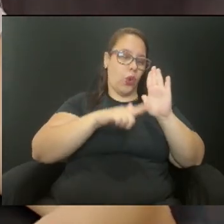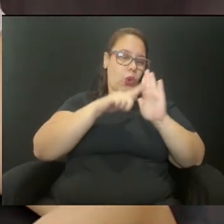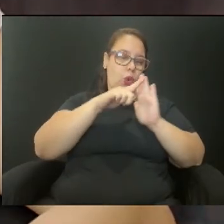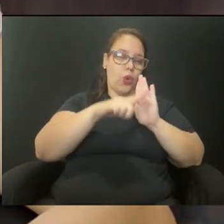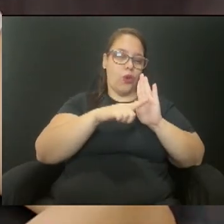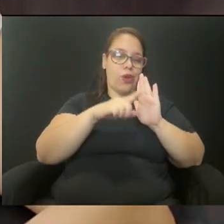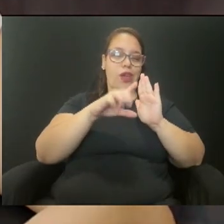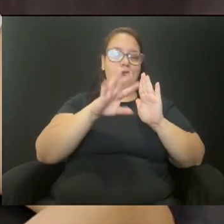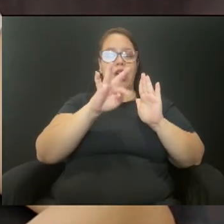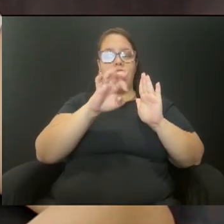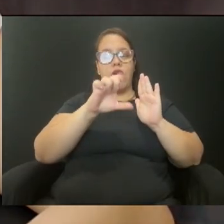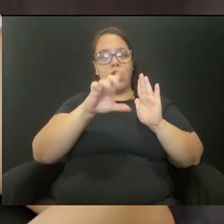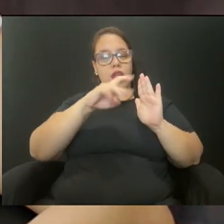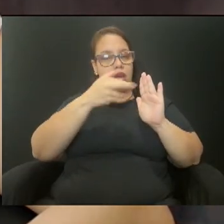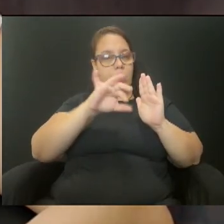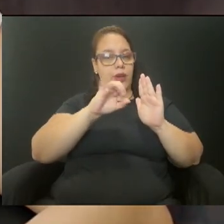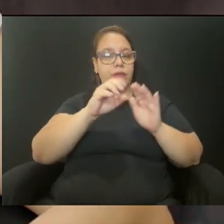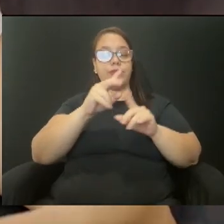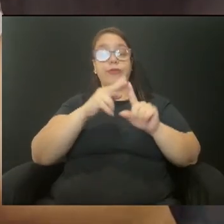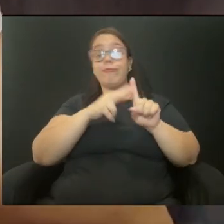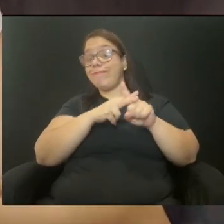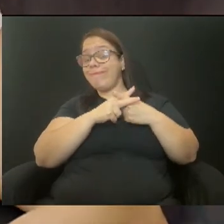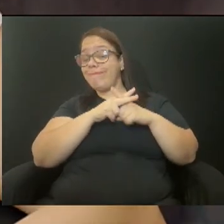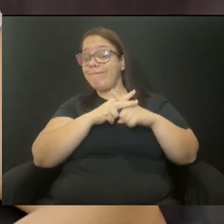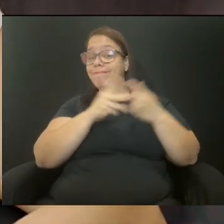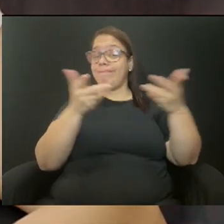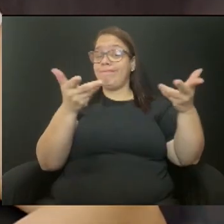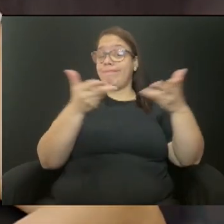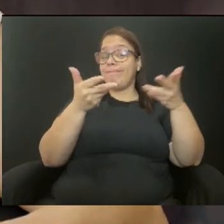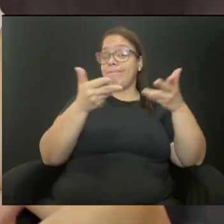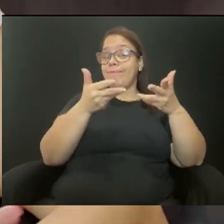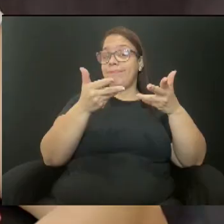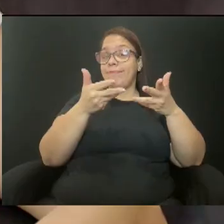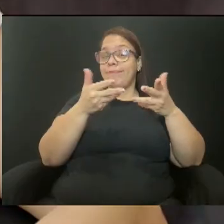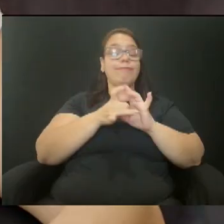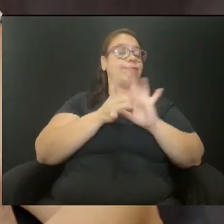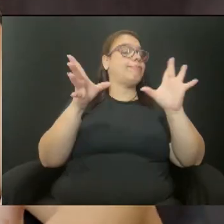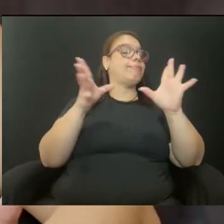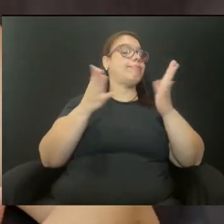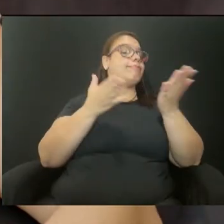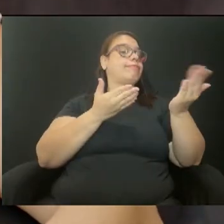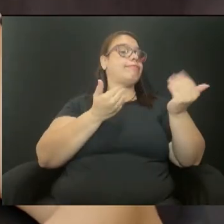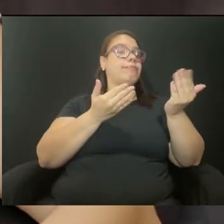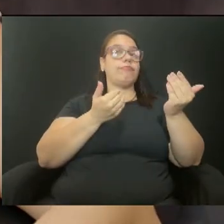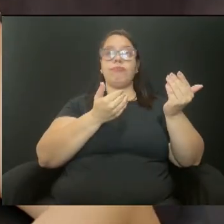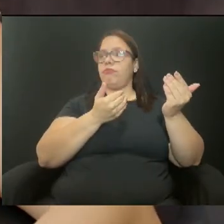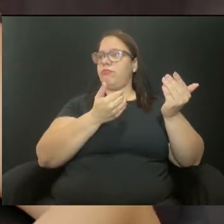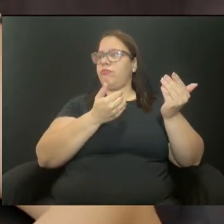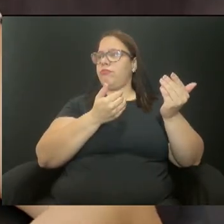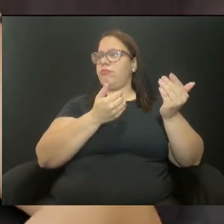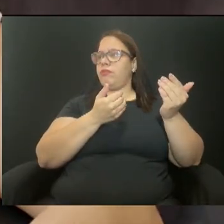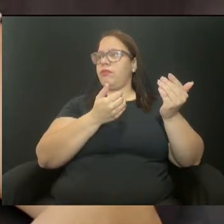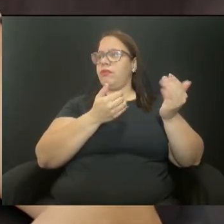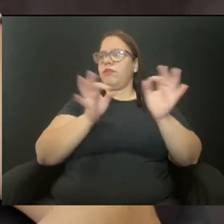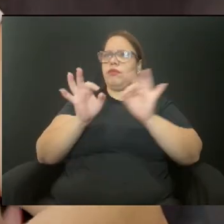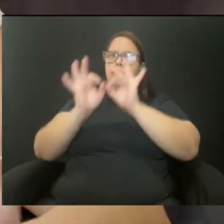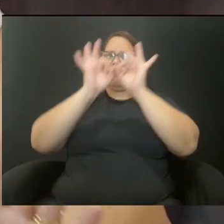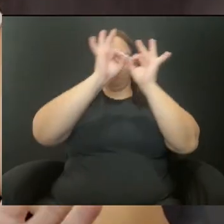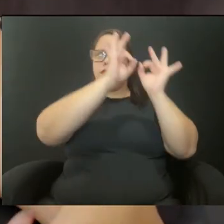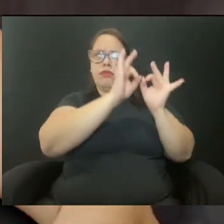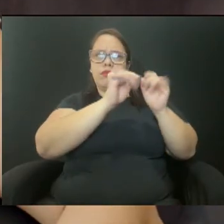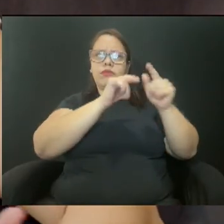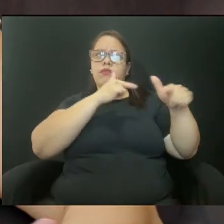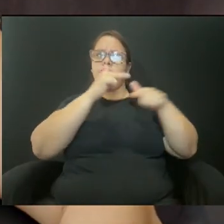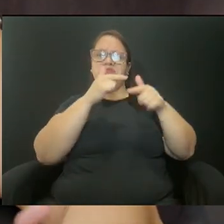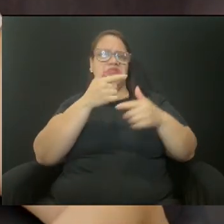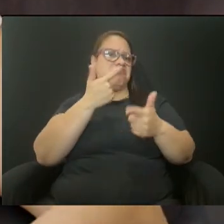várias ferramentas que hoje dariam a liberdade para o jovem dele poder ter a rotina dele e ainda trabalhar, não vejo nenhum problema. Hoje a